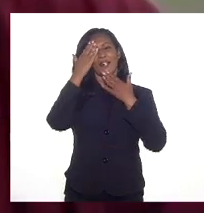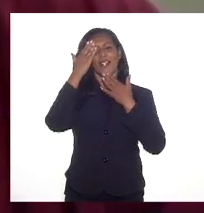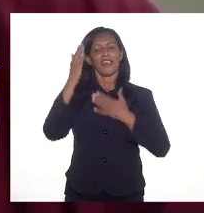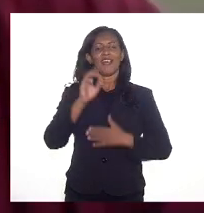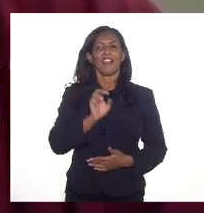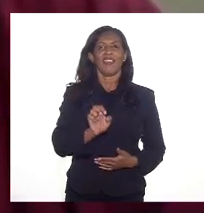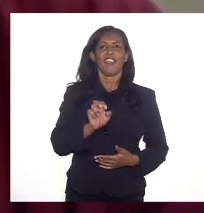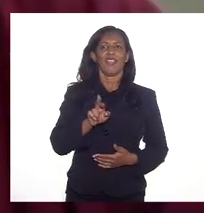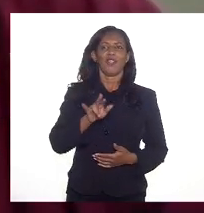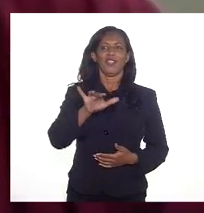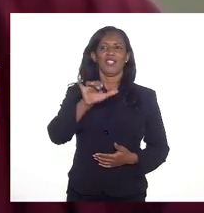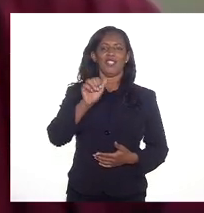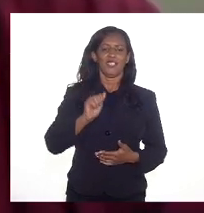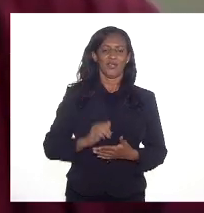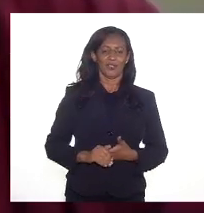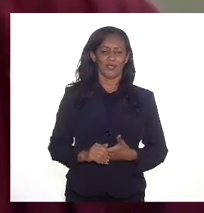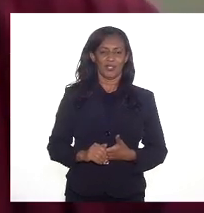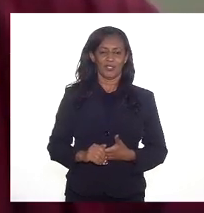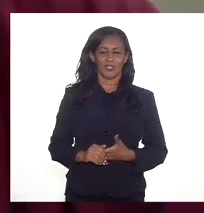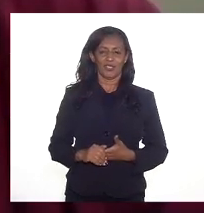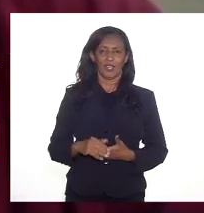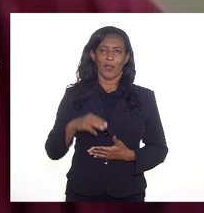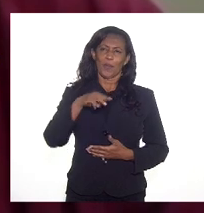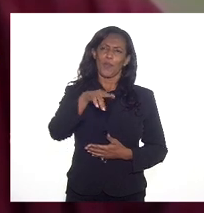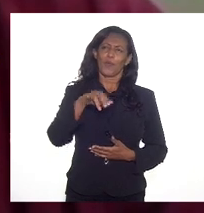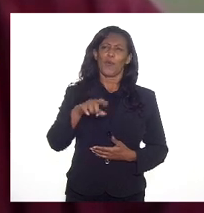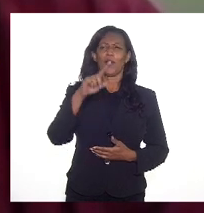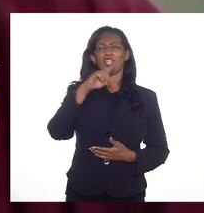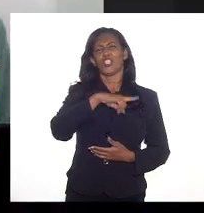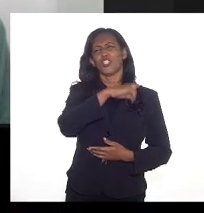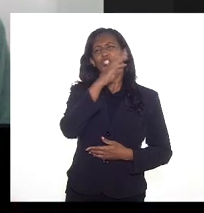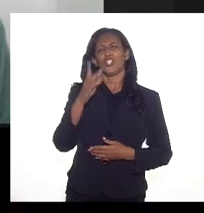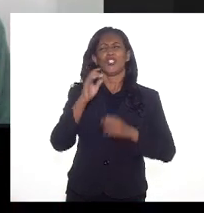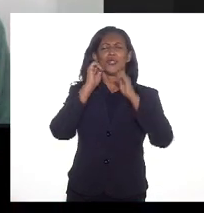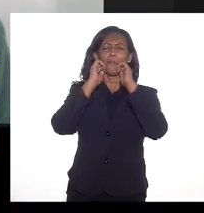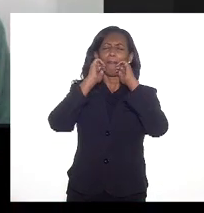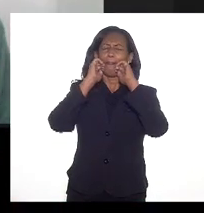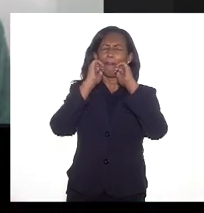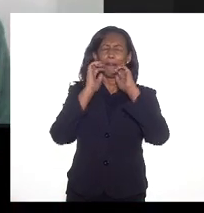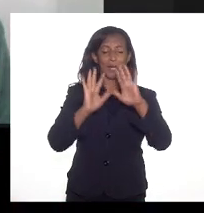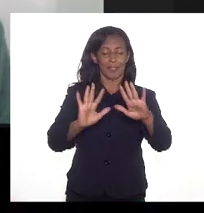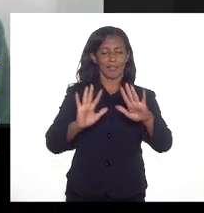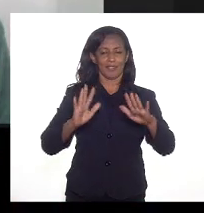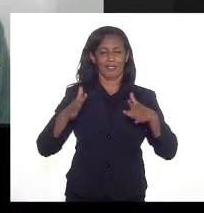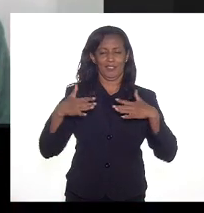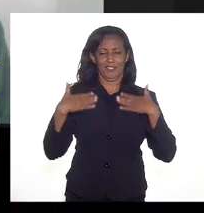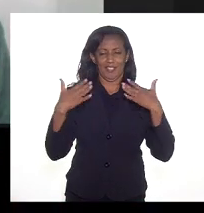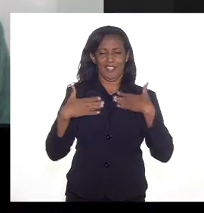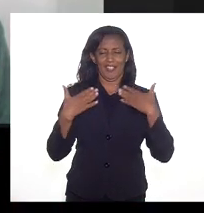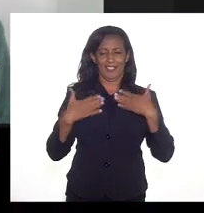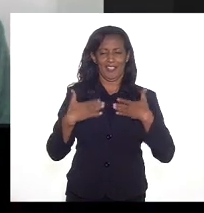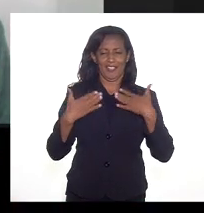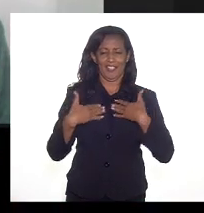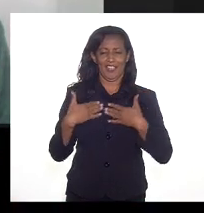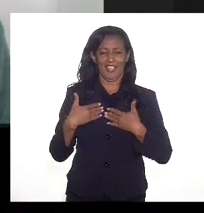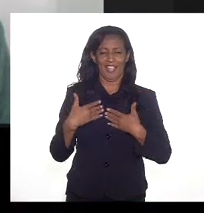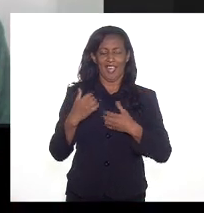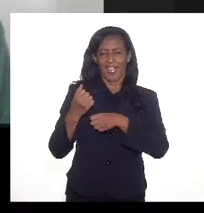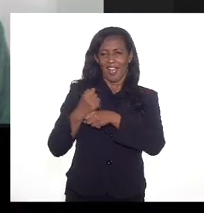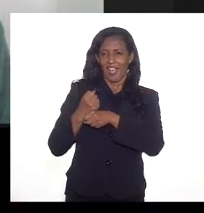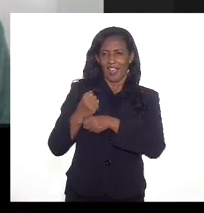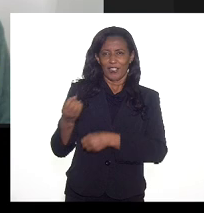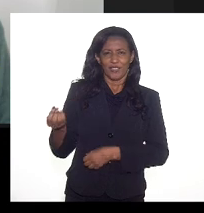Eurico. Deputada Mônica, um dia de muitas bênçãos e alegrias hoje e sempre, tá? Que o novo ano de